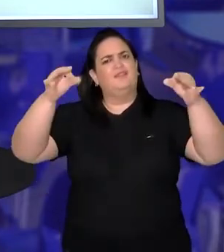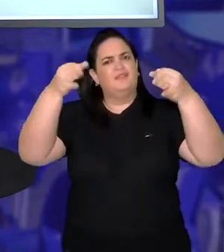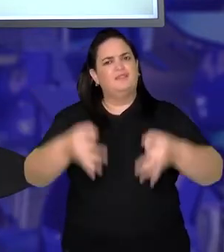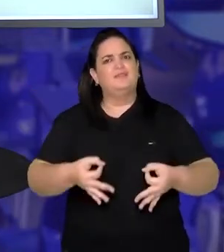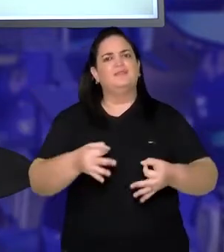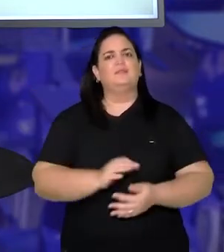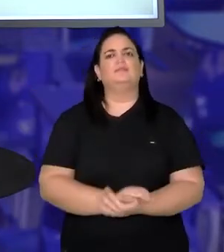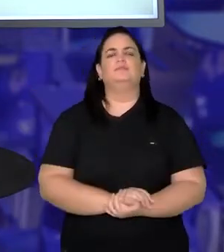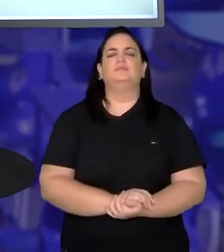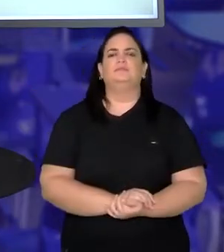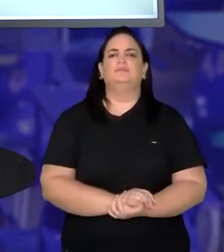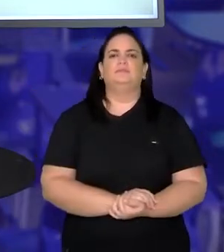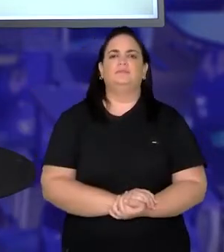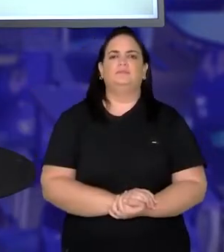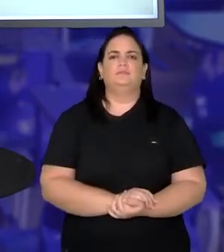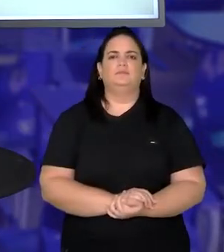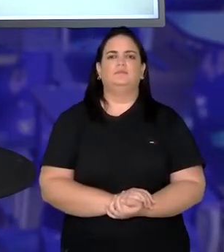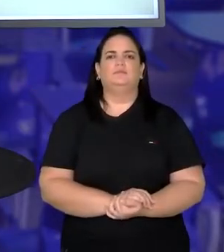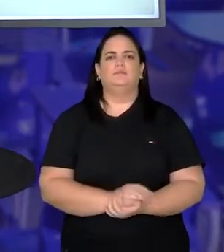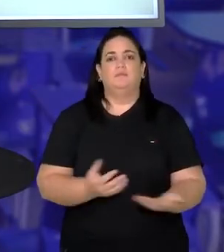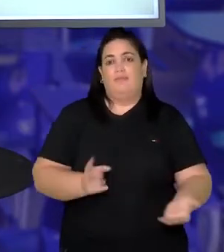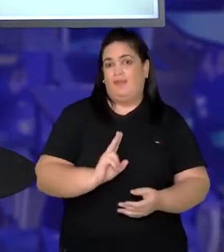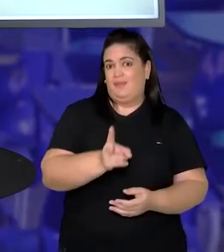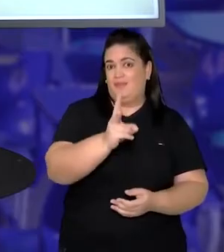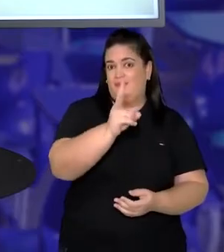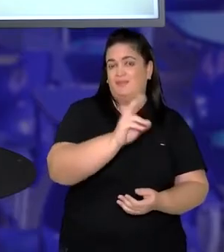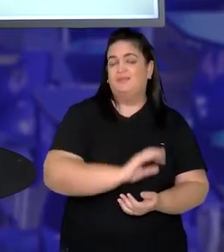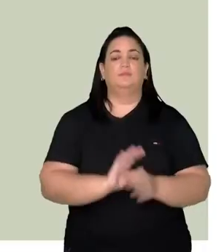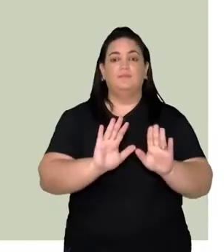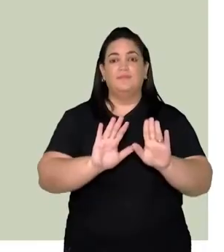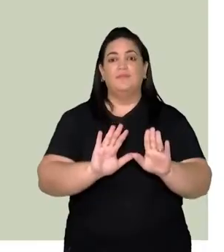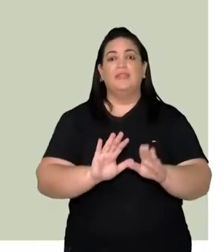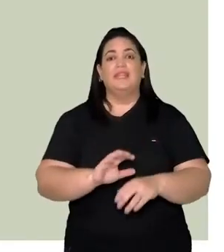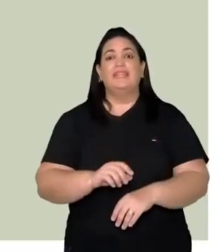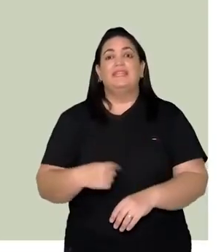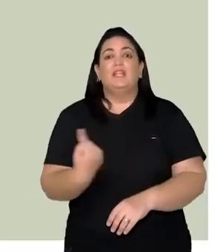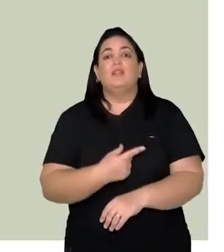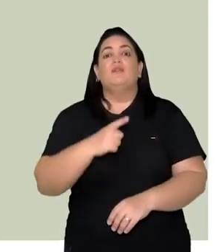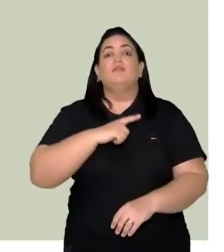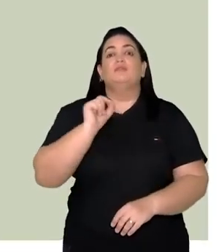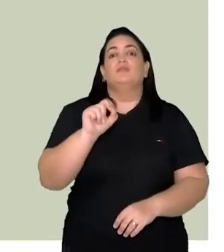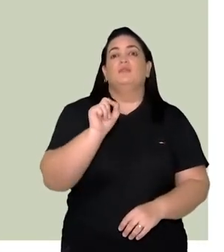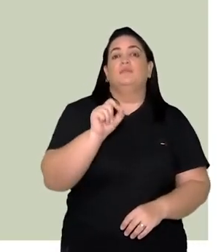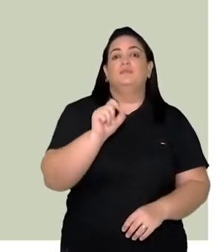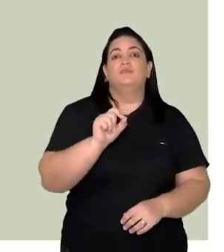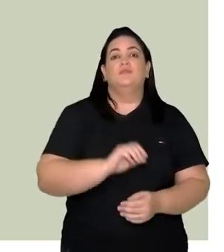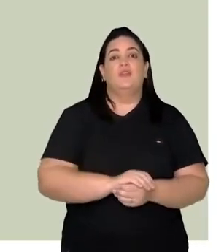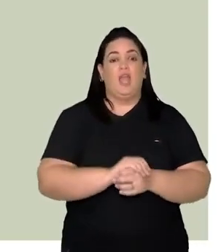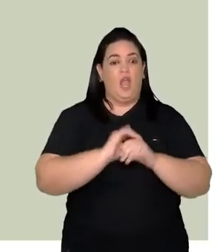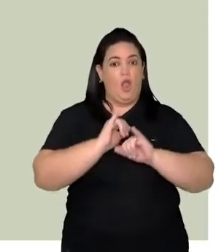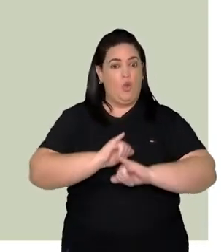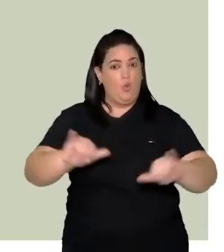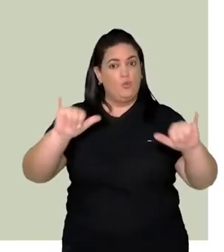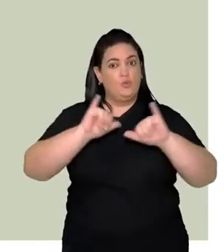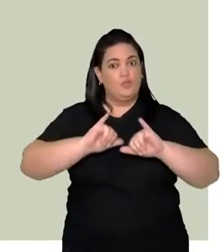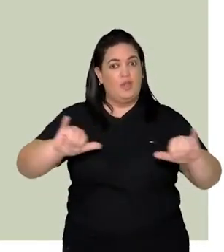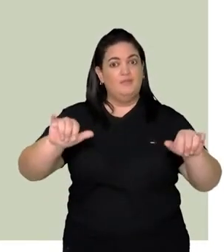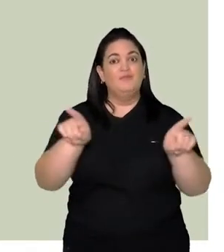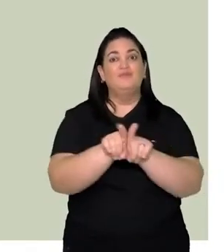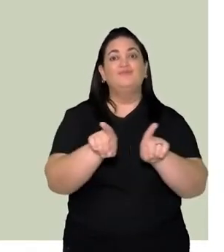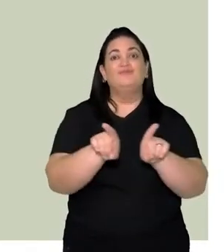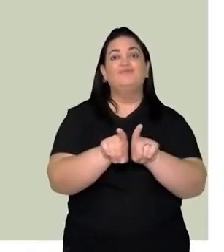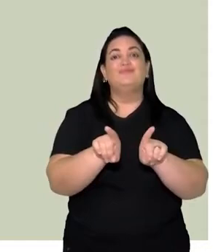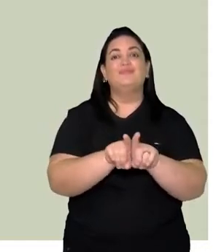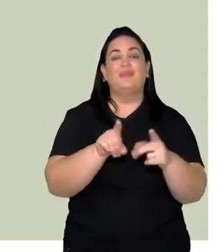que essa divulgação seja eficiente. Continuando. E nós temos, além dos anúncios publicitários,